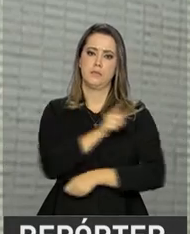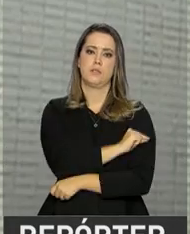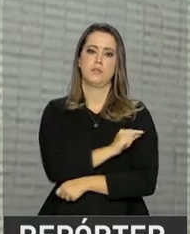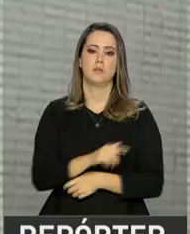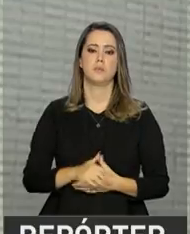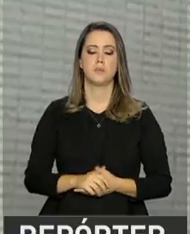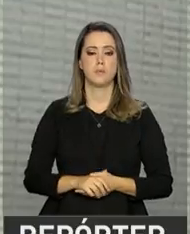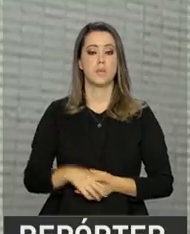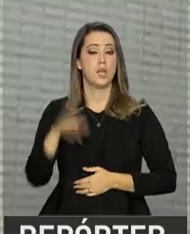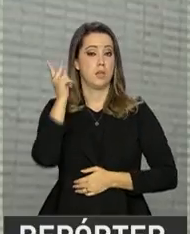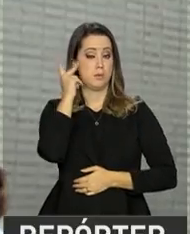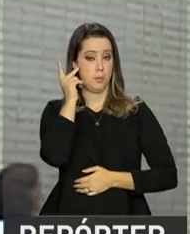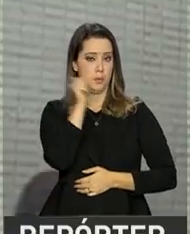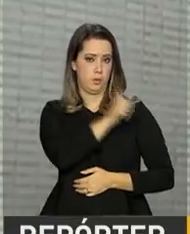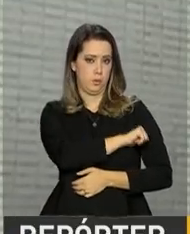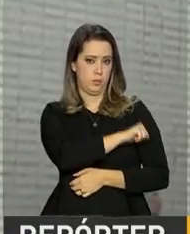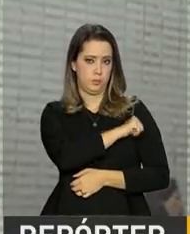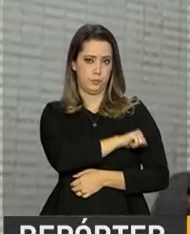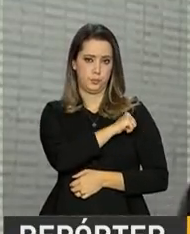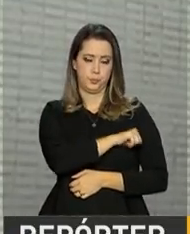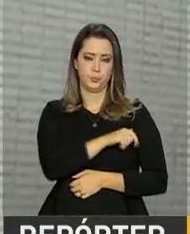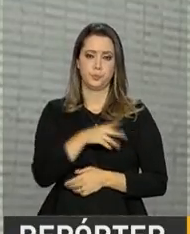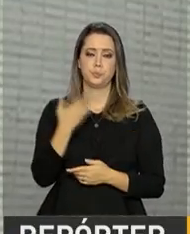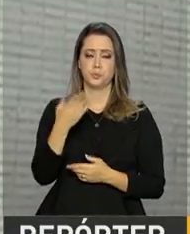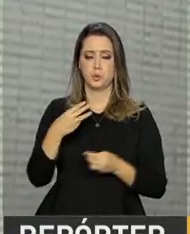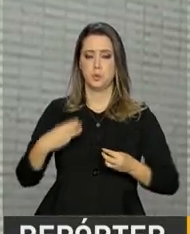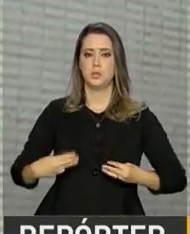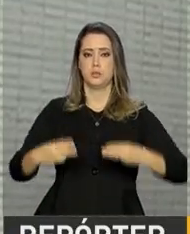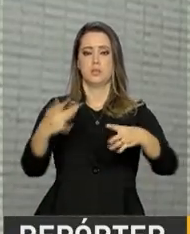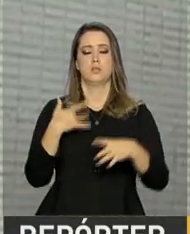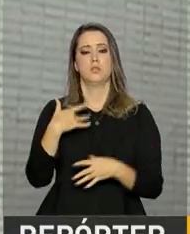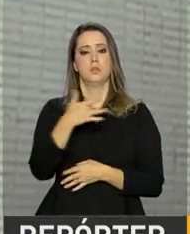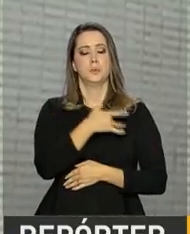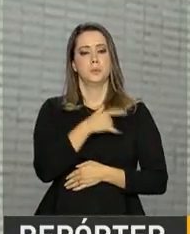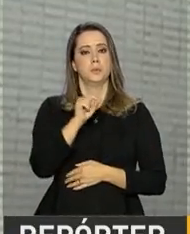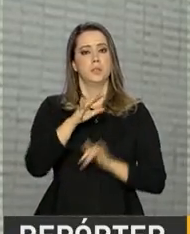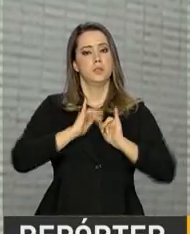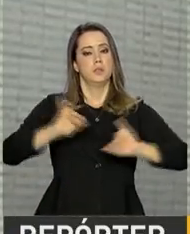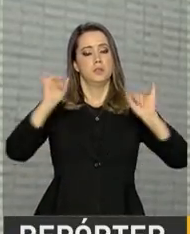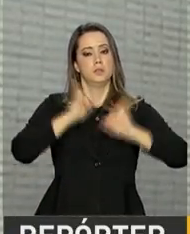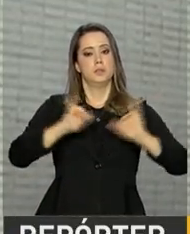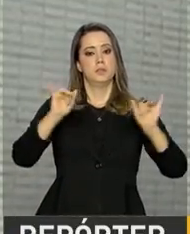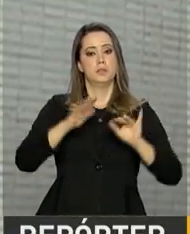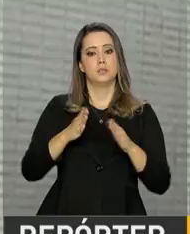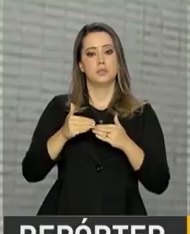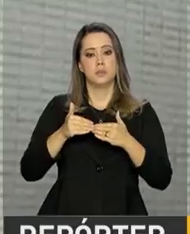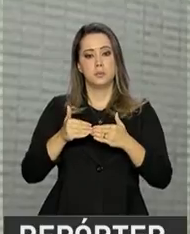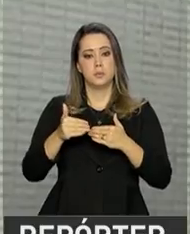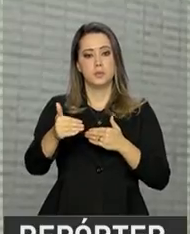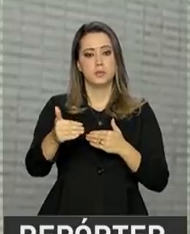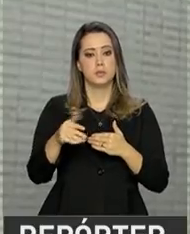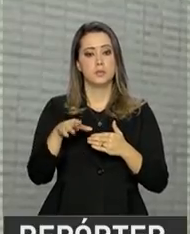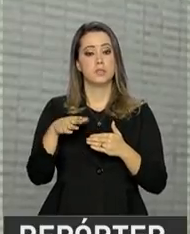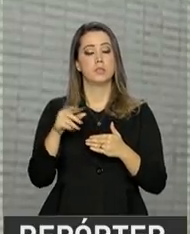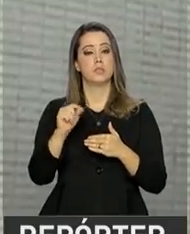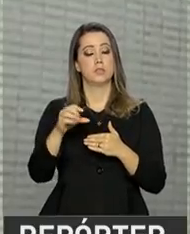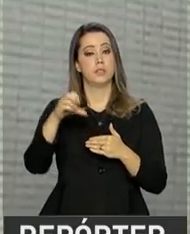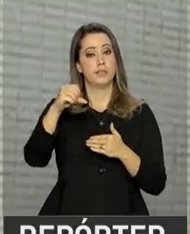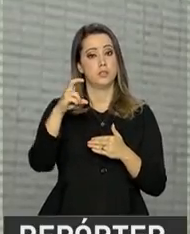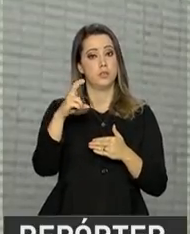em são paulo e no rio de janeiro a recomendação do ministério da saúde é que a campanha seja estendida até que